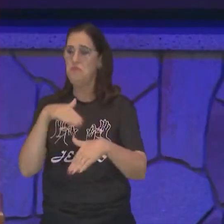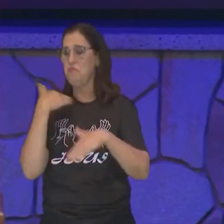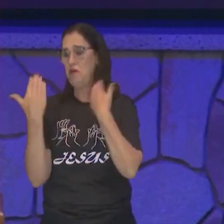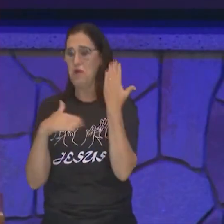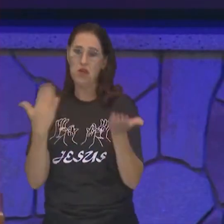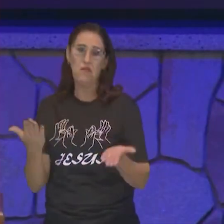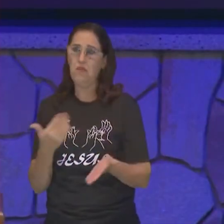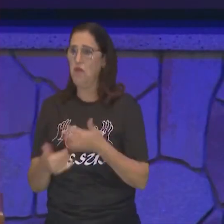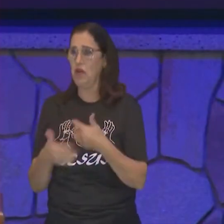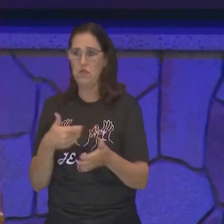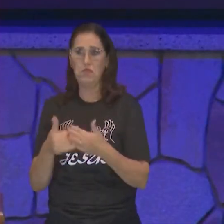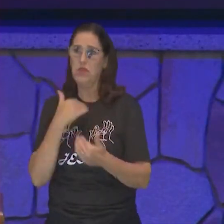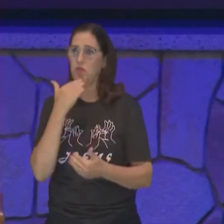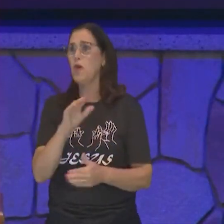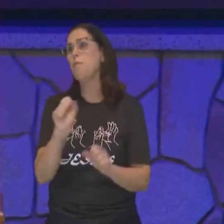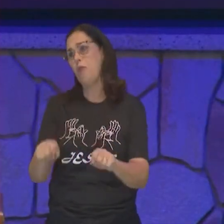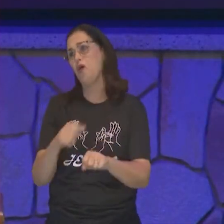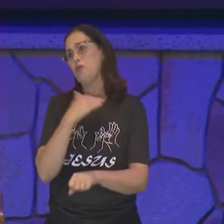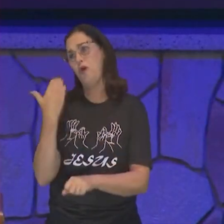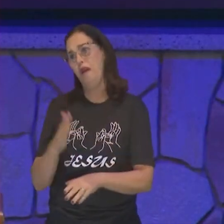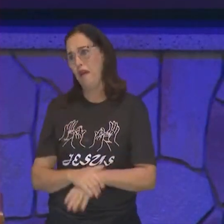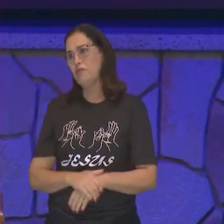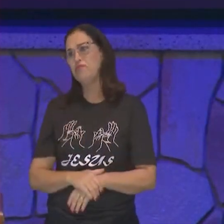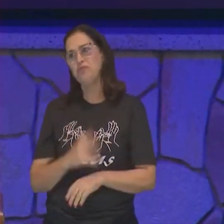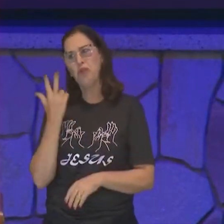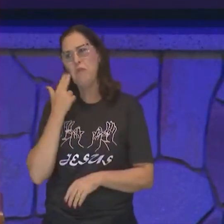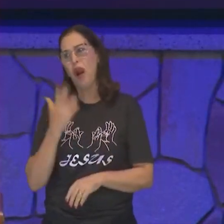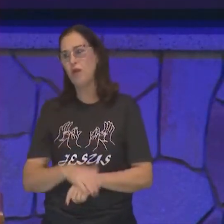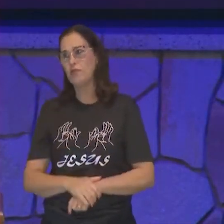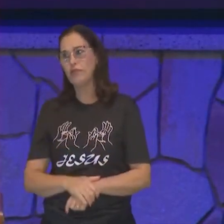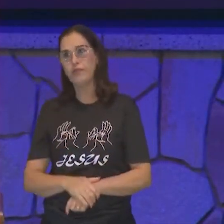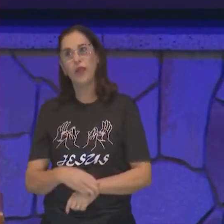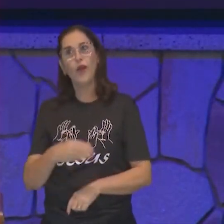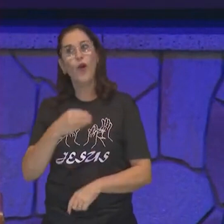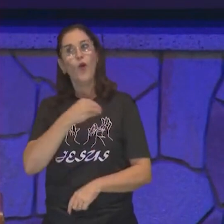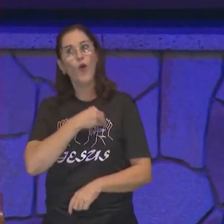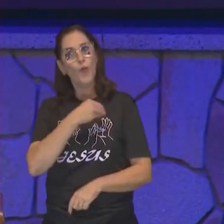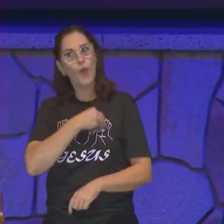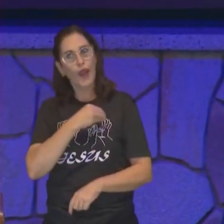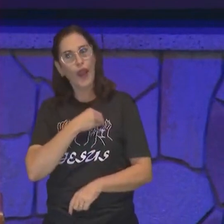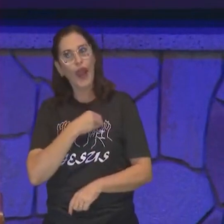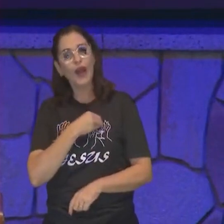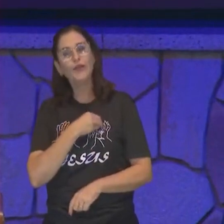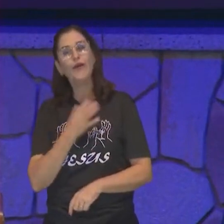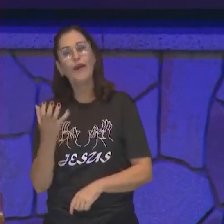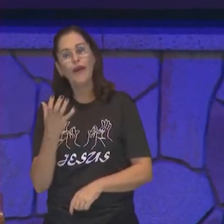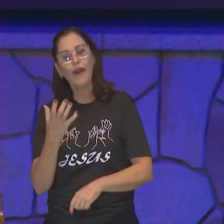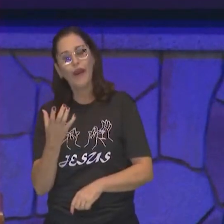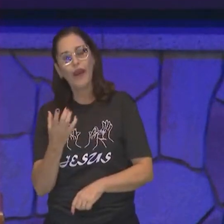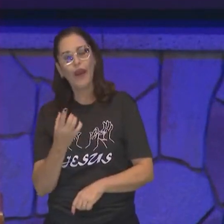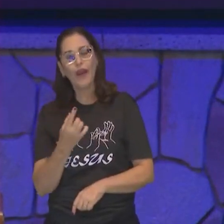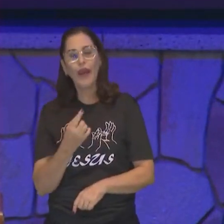um. É assim mesmo. O pecado sempre encontra